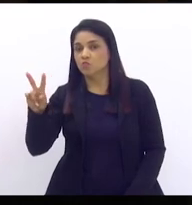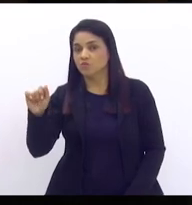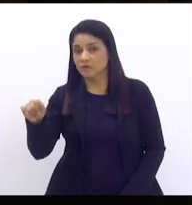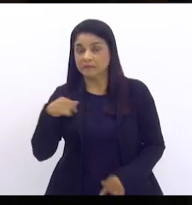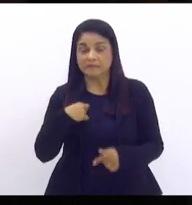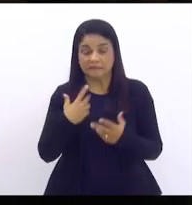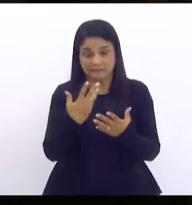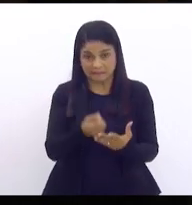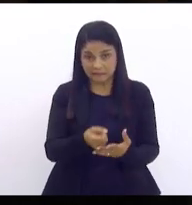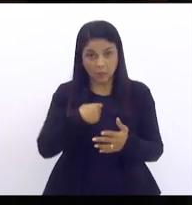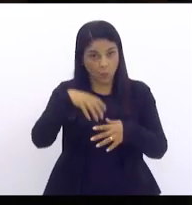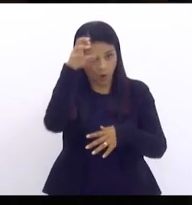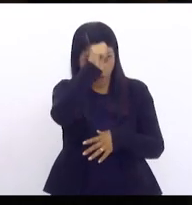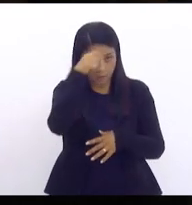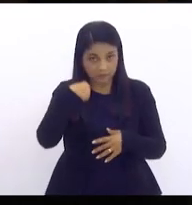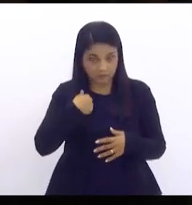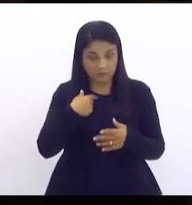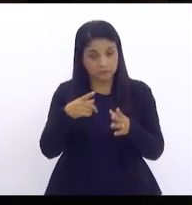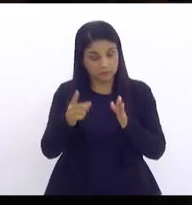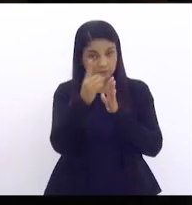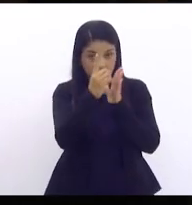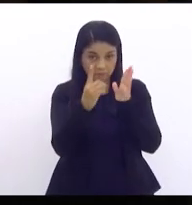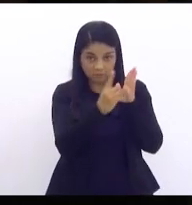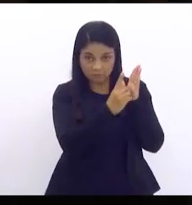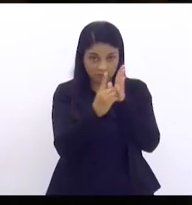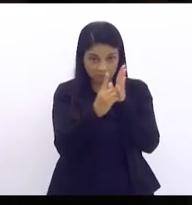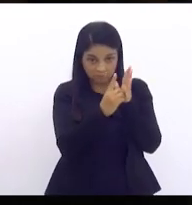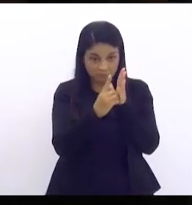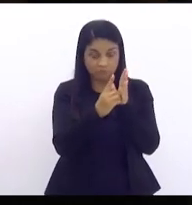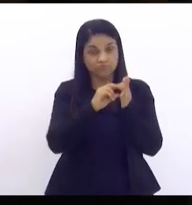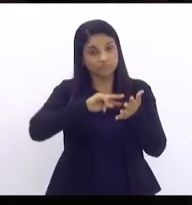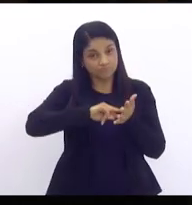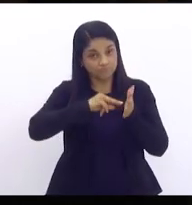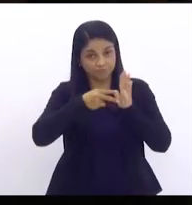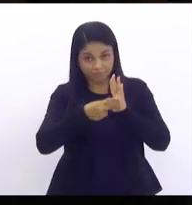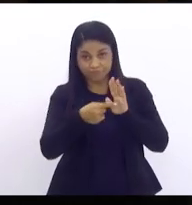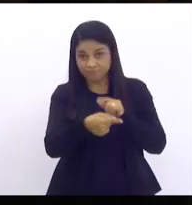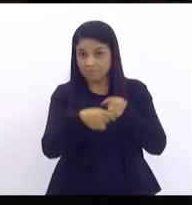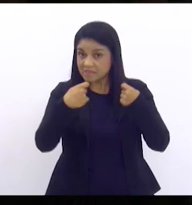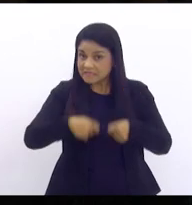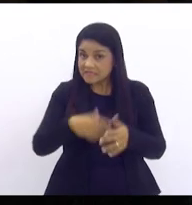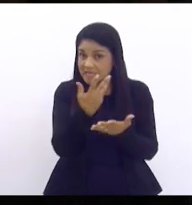de vista do DETRAN, o doutor